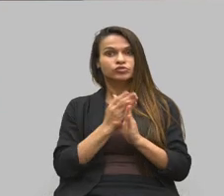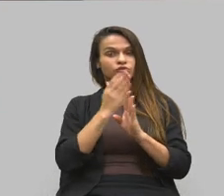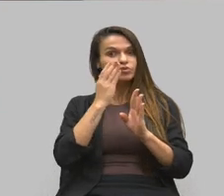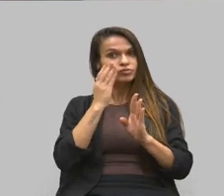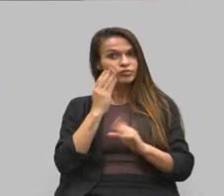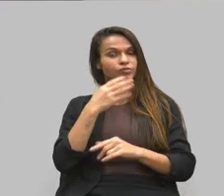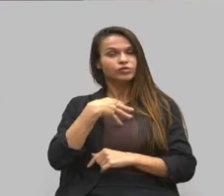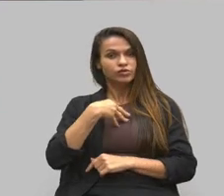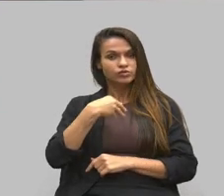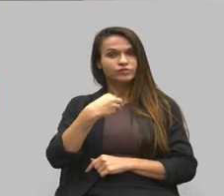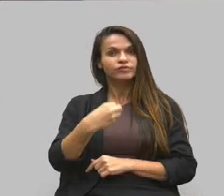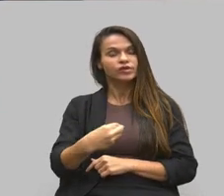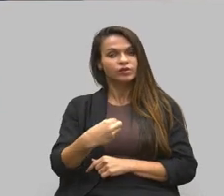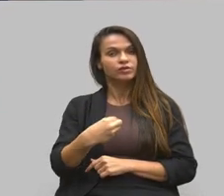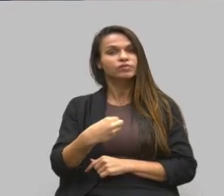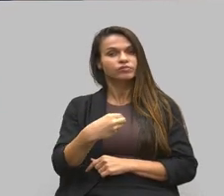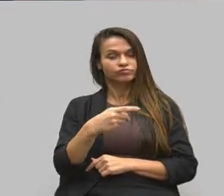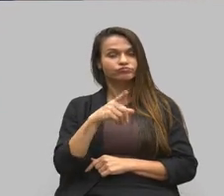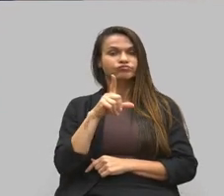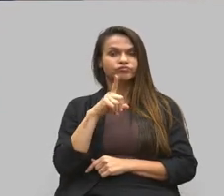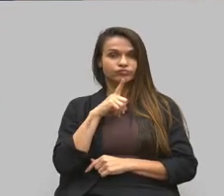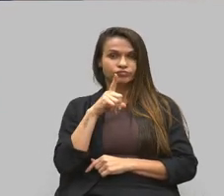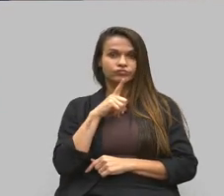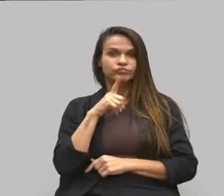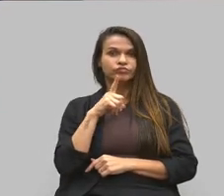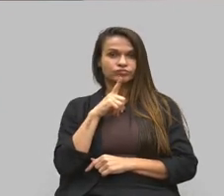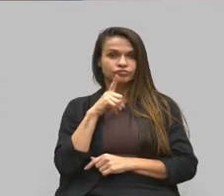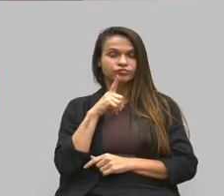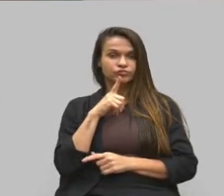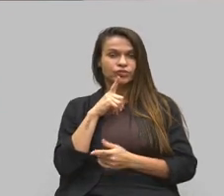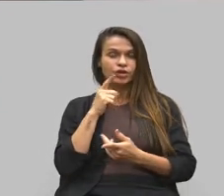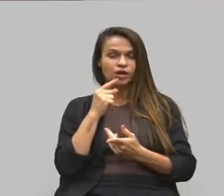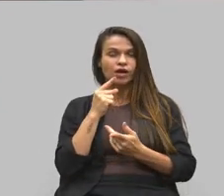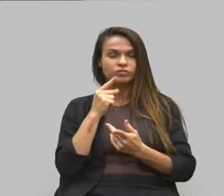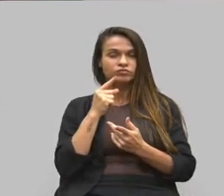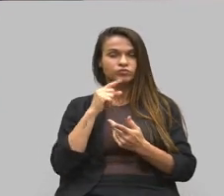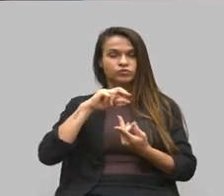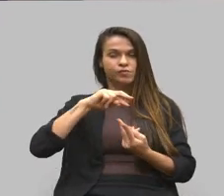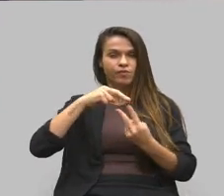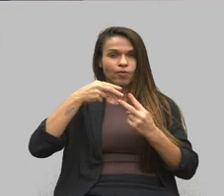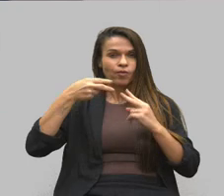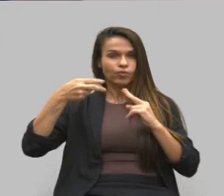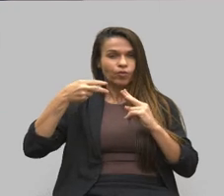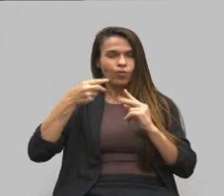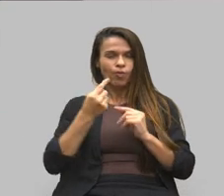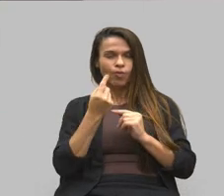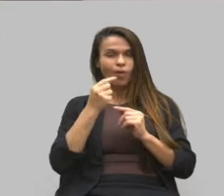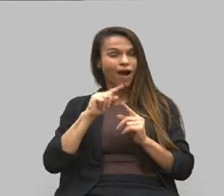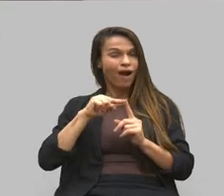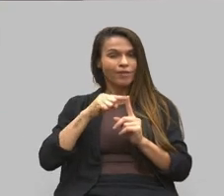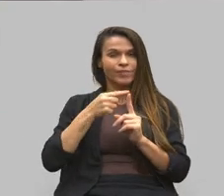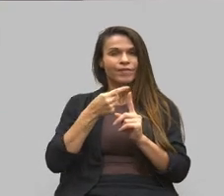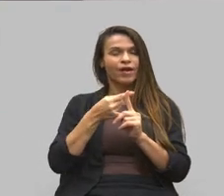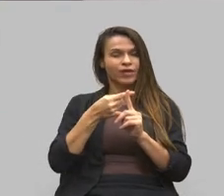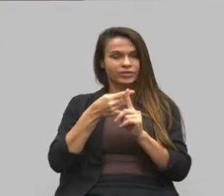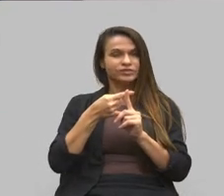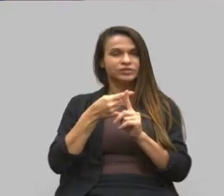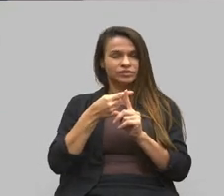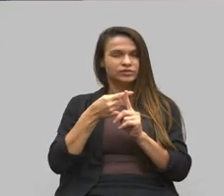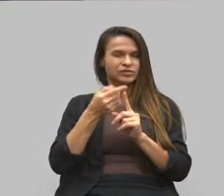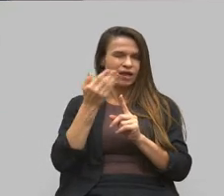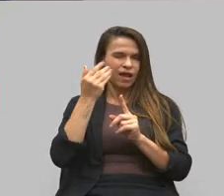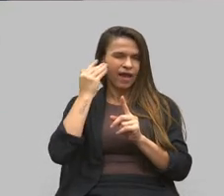filho teria um cromossoma a mais já na gestação então desde então ele vem eh